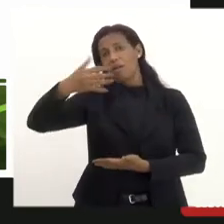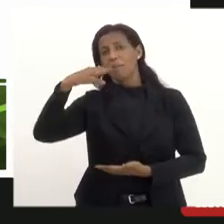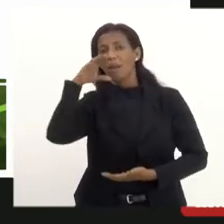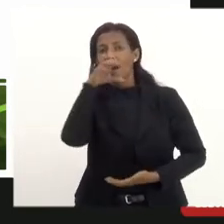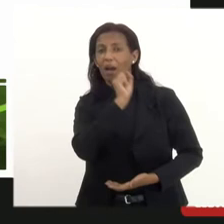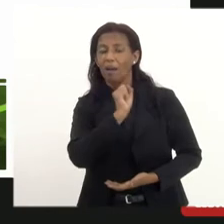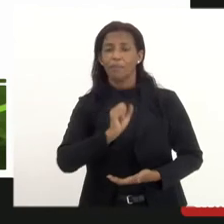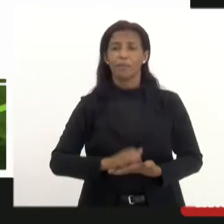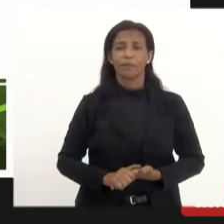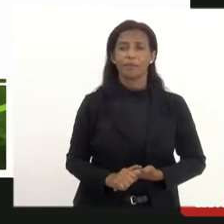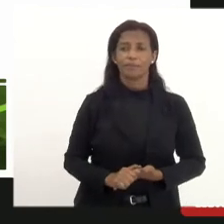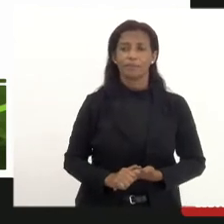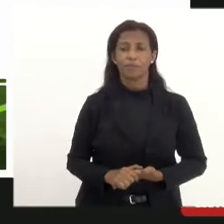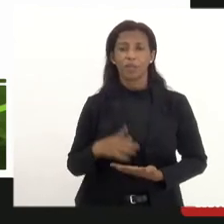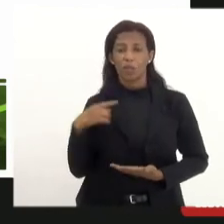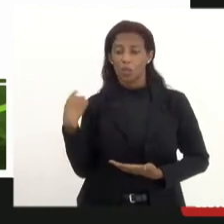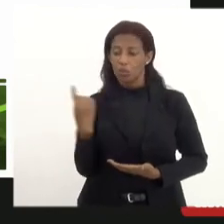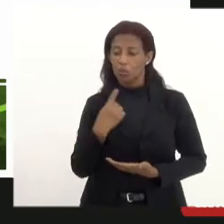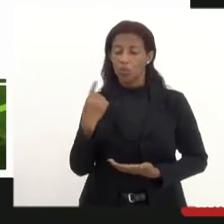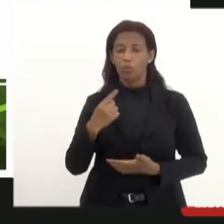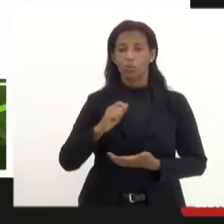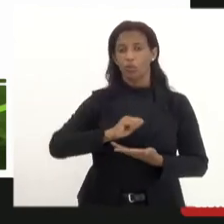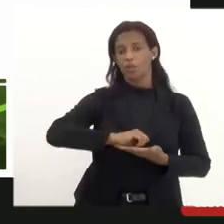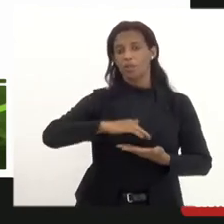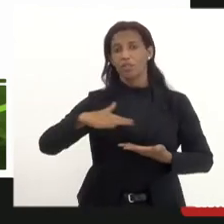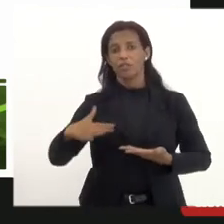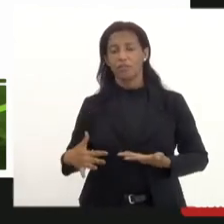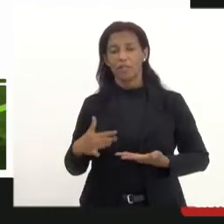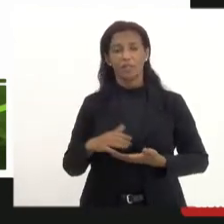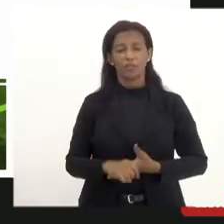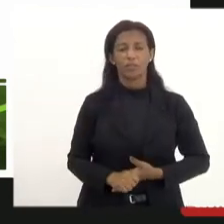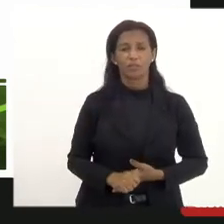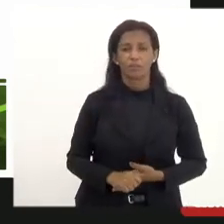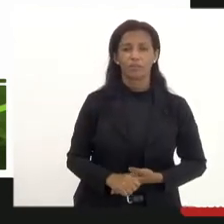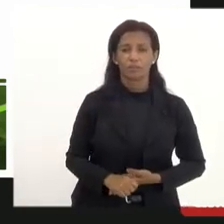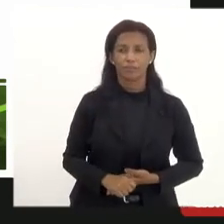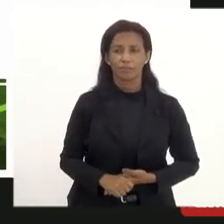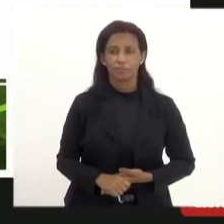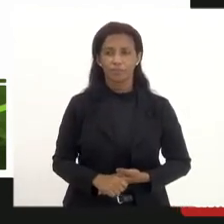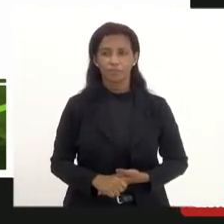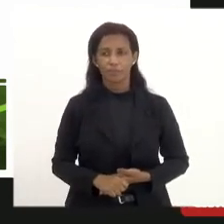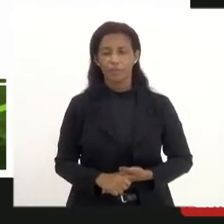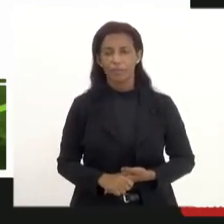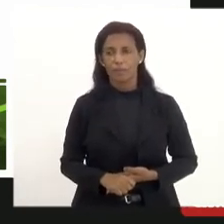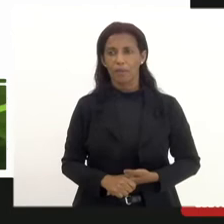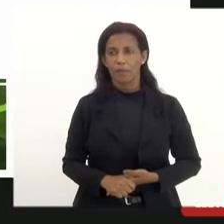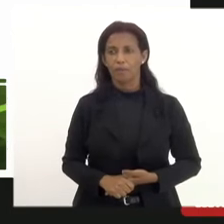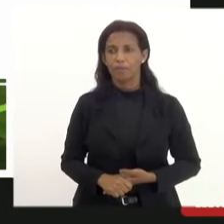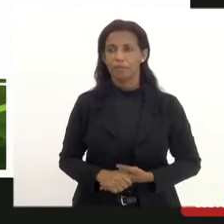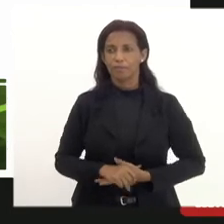rápida sobre as nossas atividades da empresa.